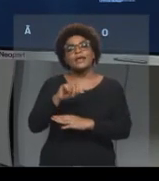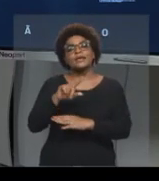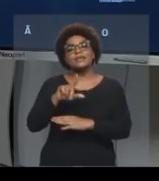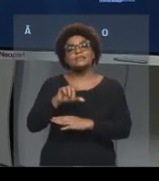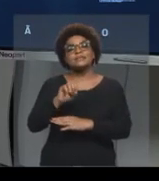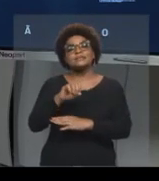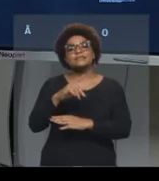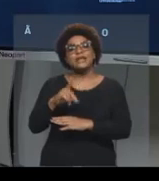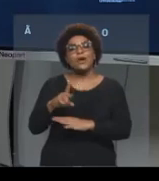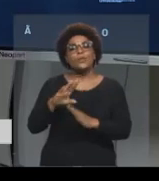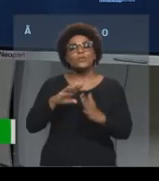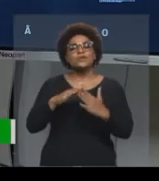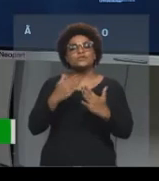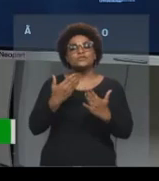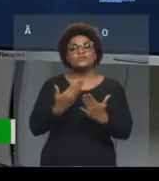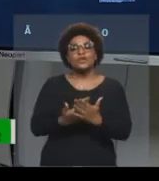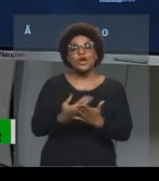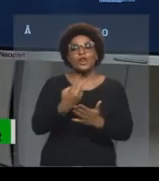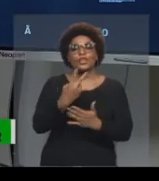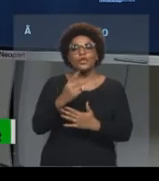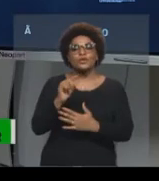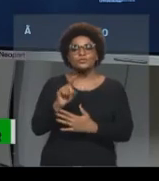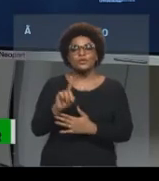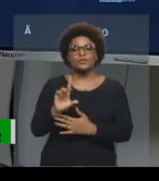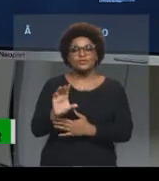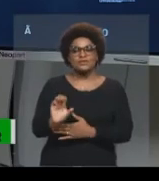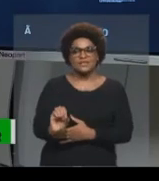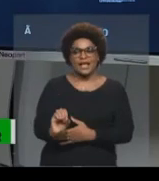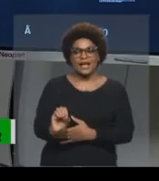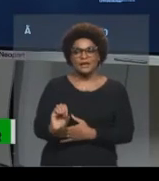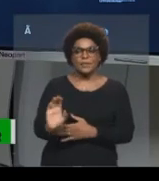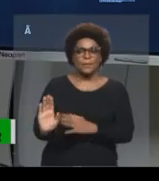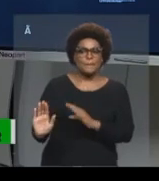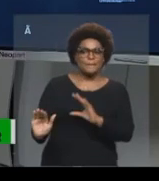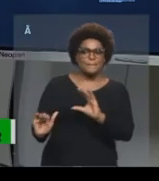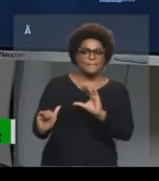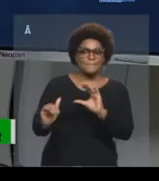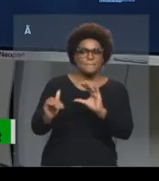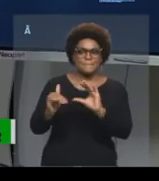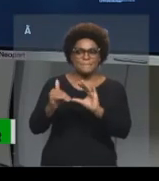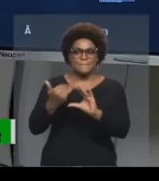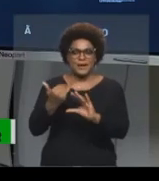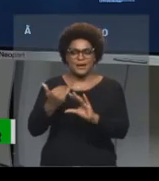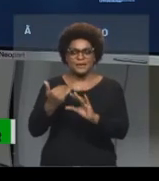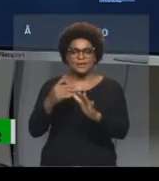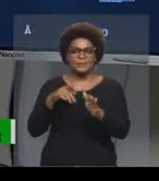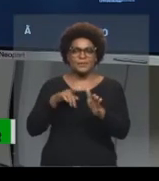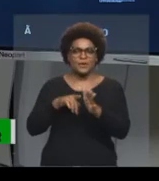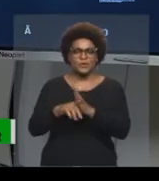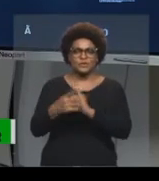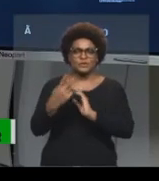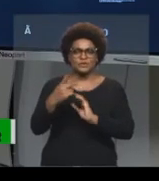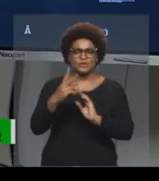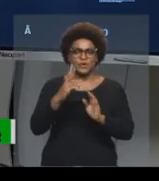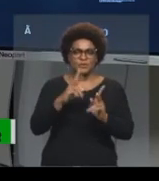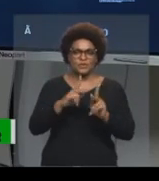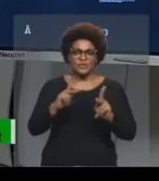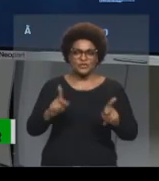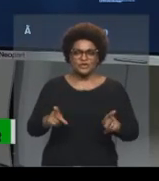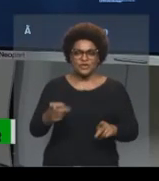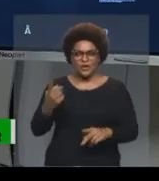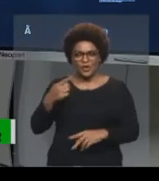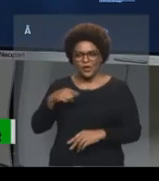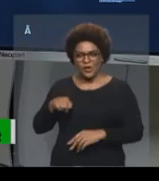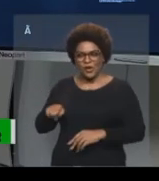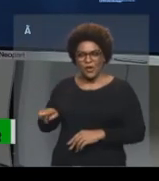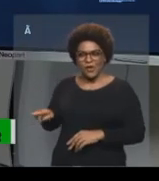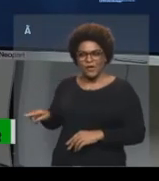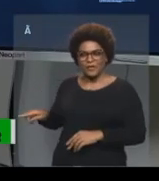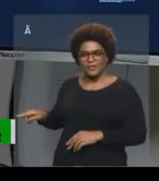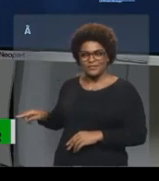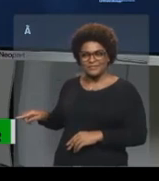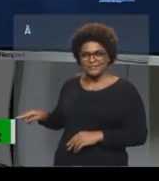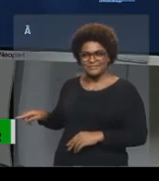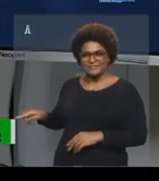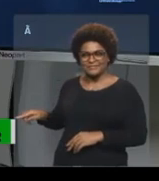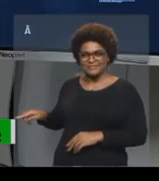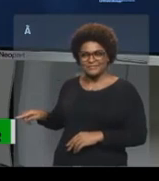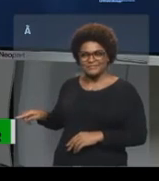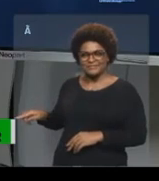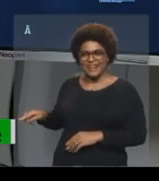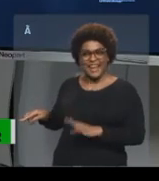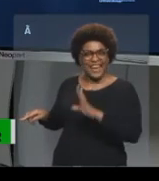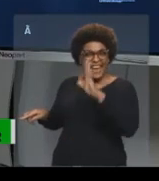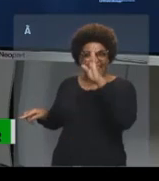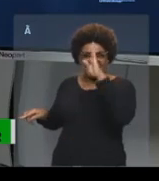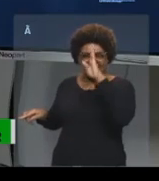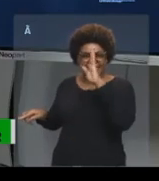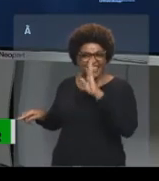pergunta diretamente para o seu professor. Não se esqueça que o acesso ao aplicativo é gratuito e não consome